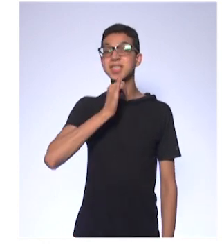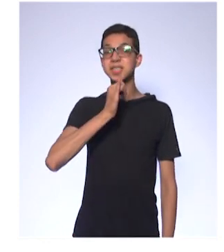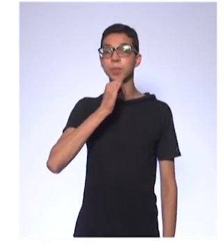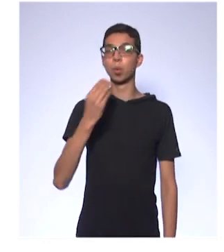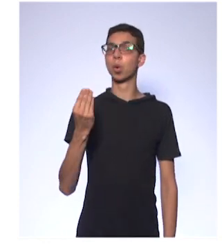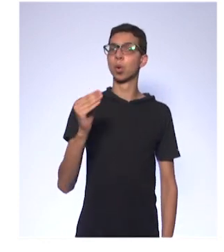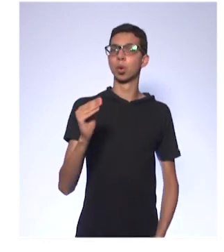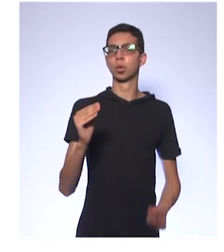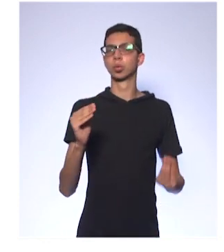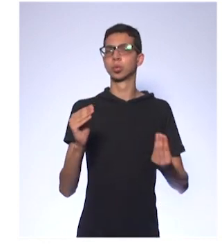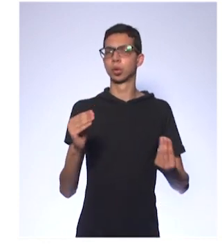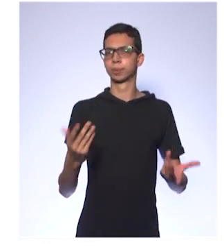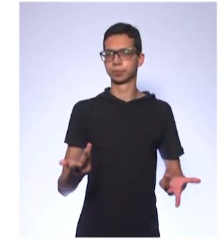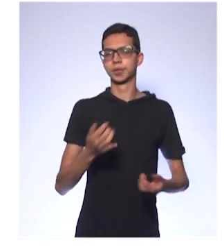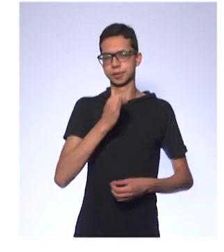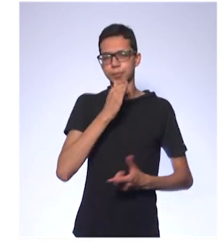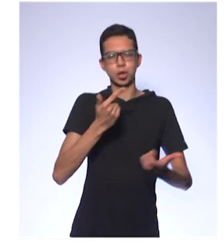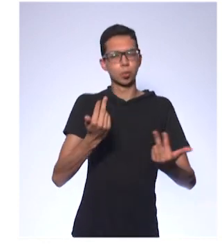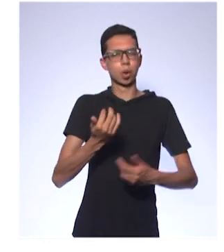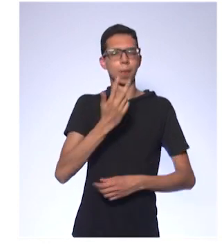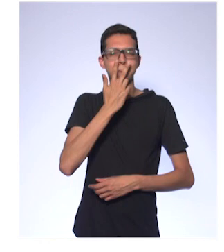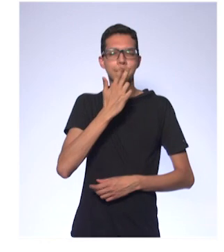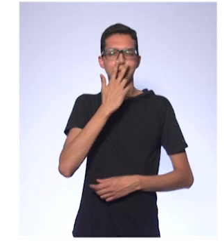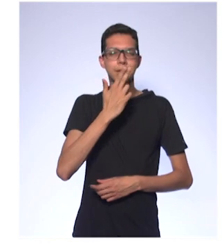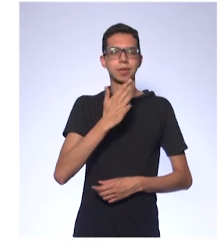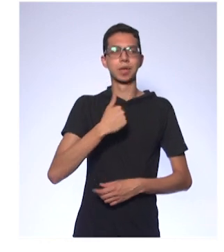vestimenta mesmo, né?